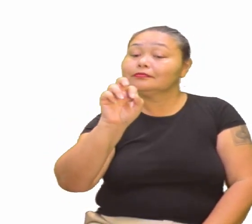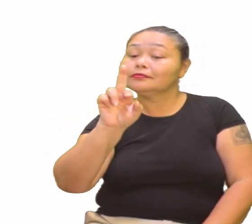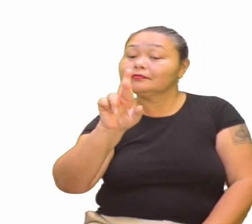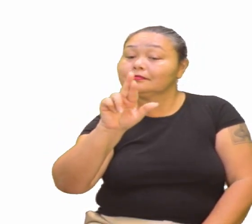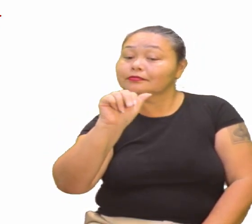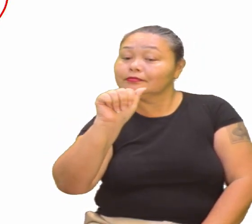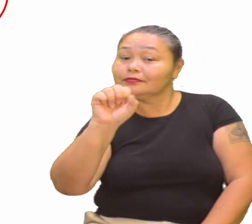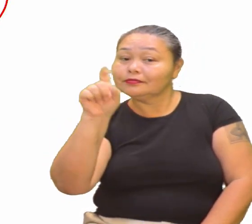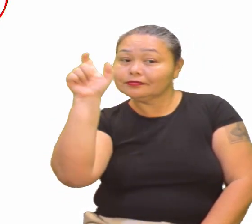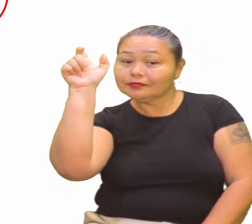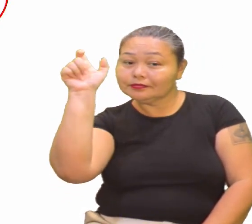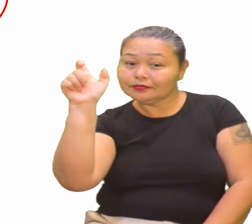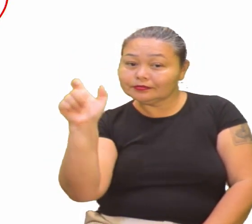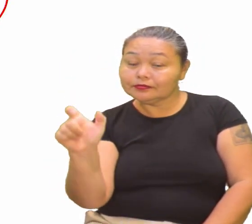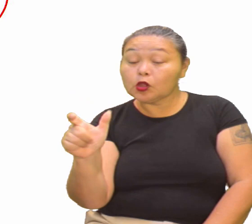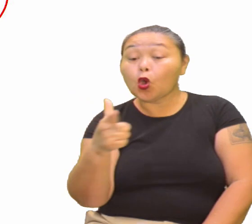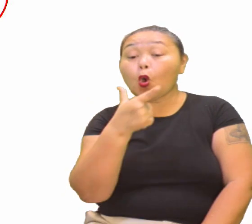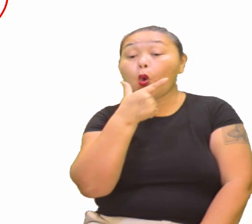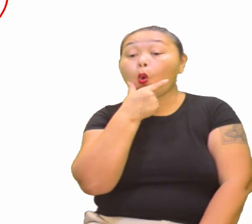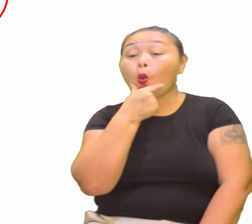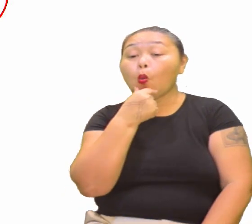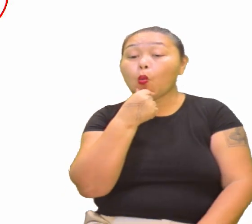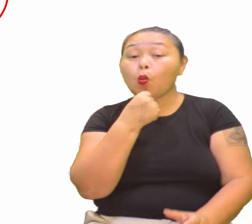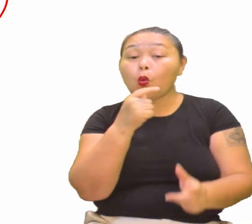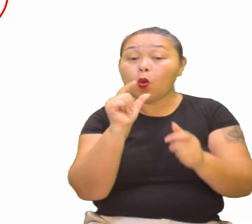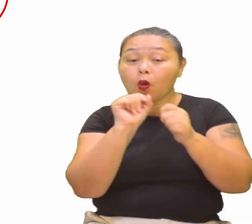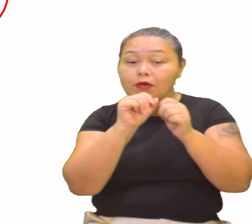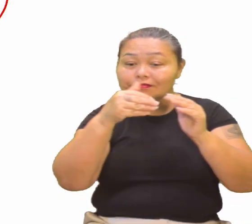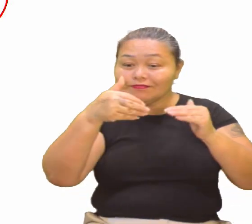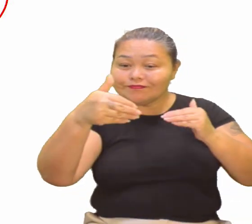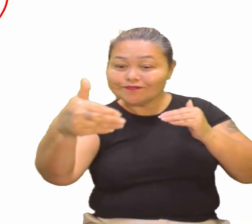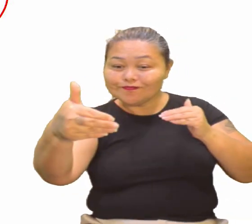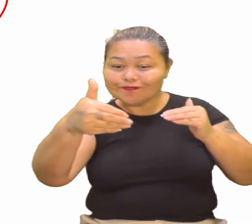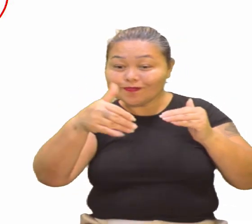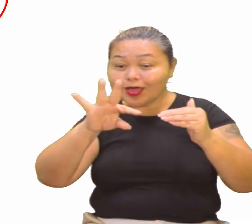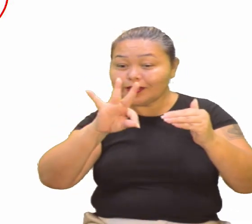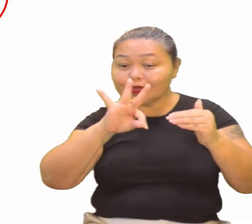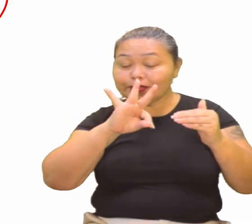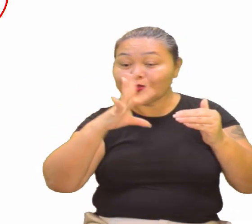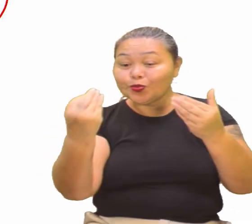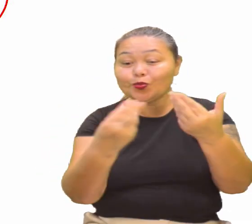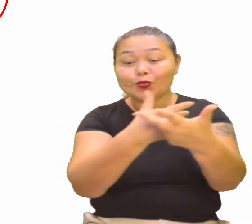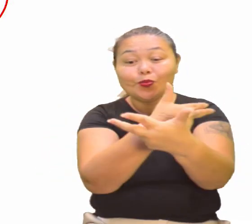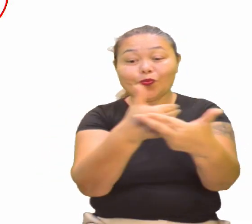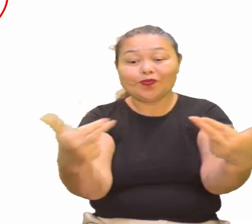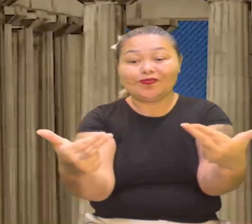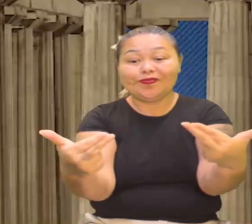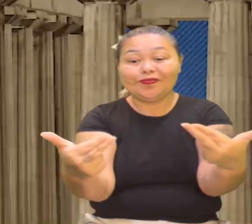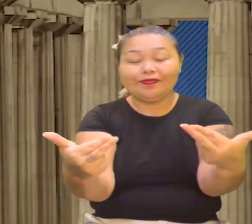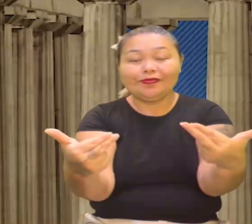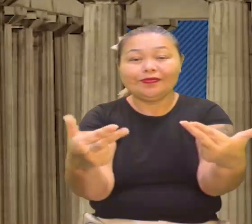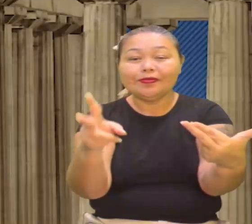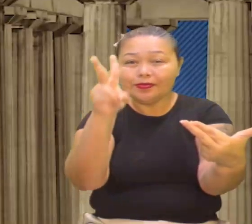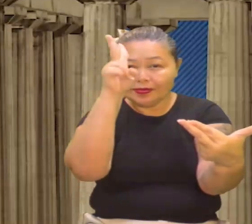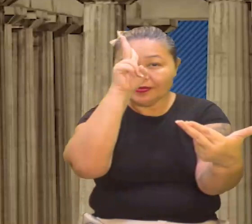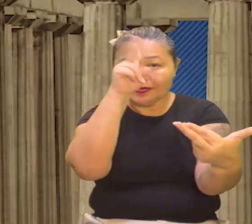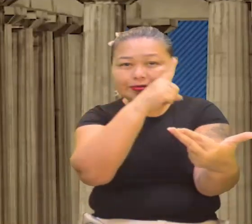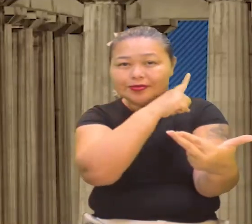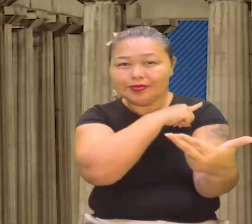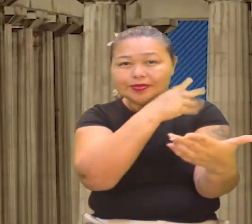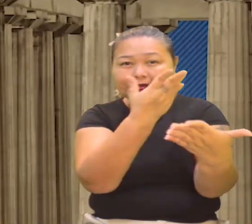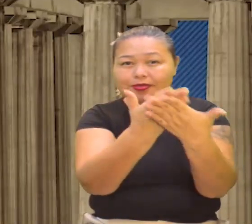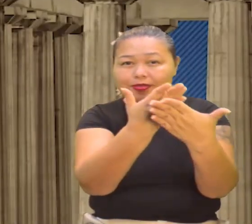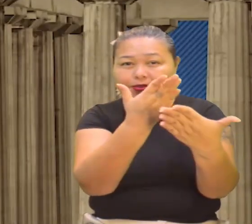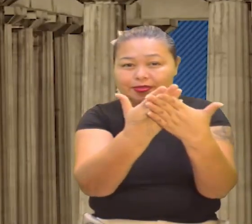O homem é a medida de todas as coisas. Lembra que lá no início do primeiro ano, vocês